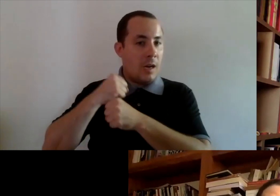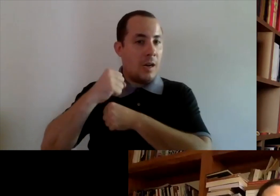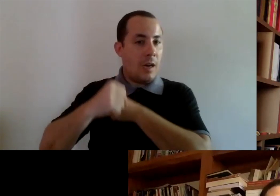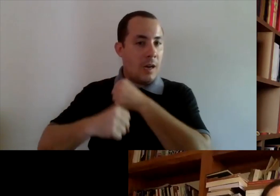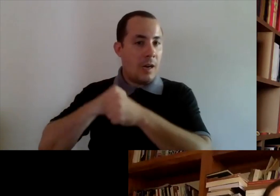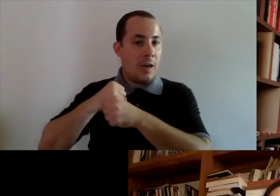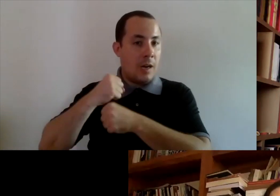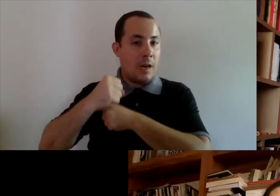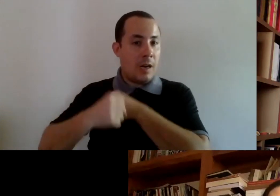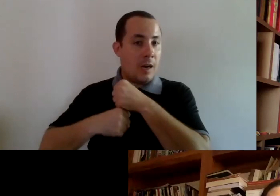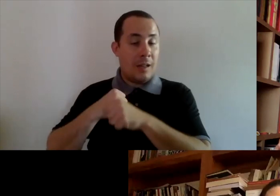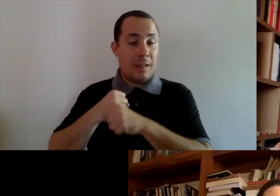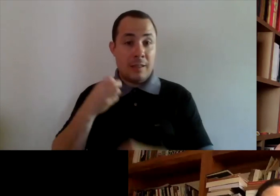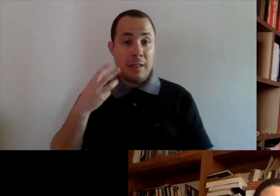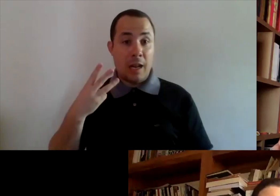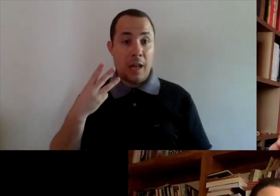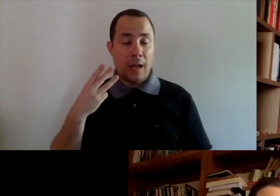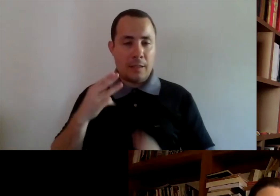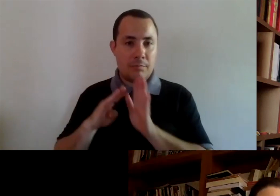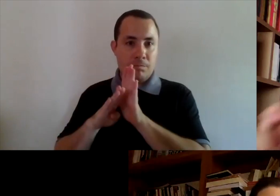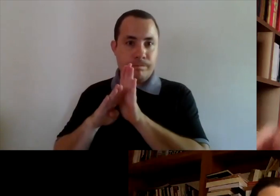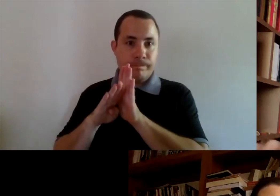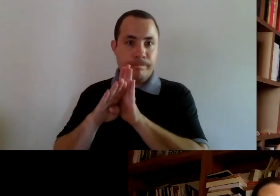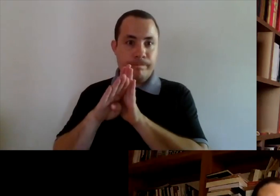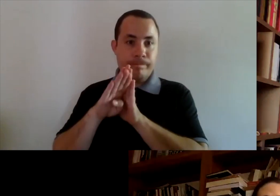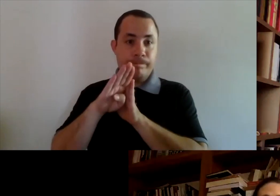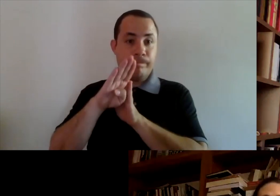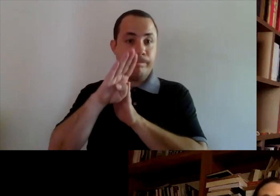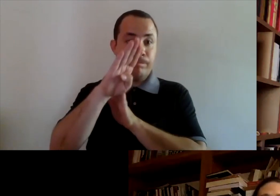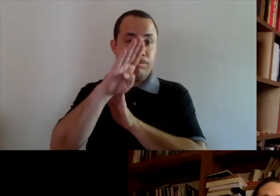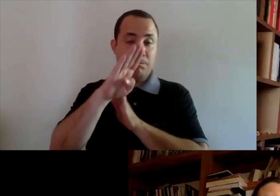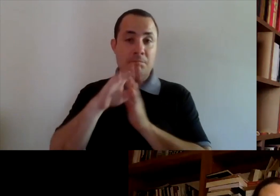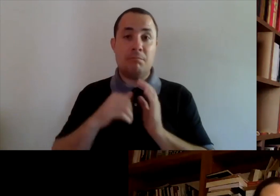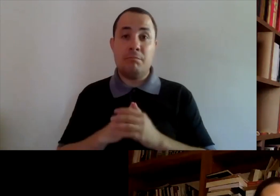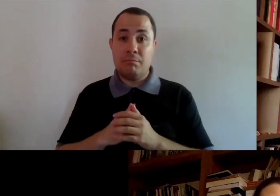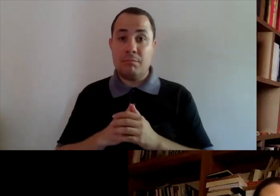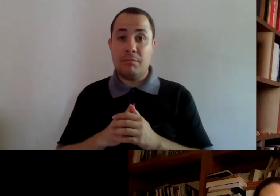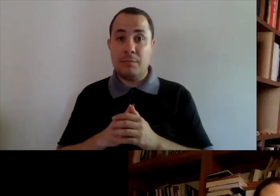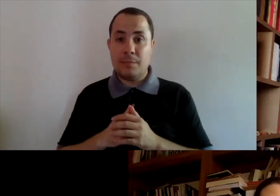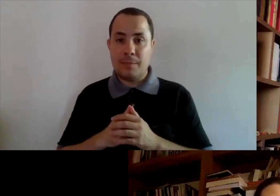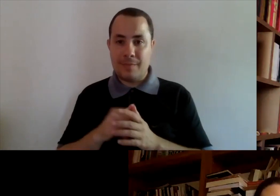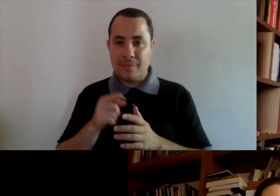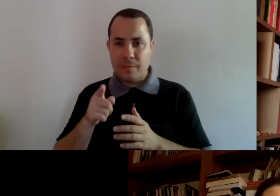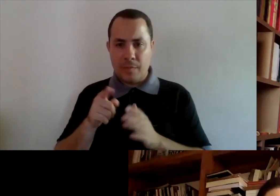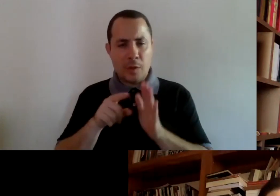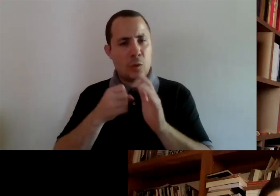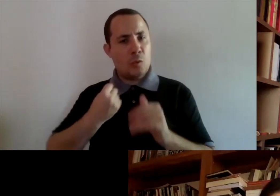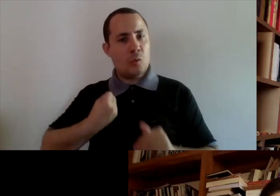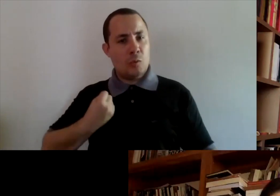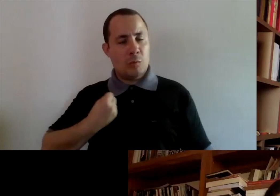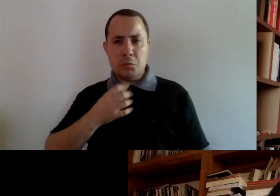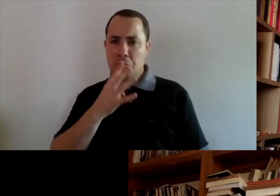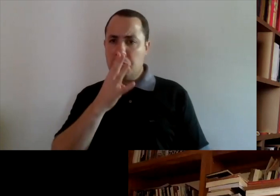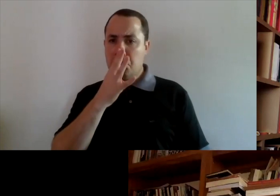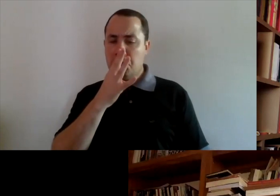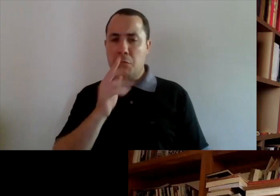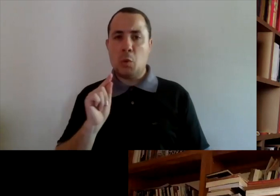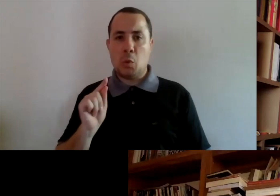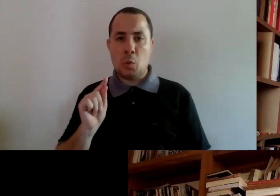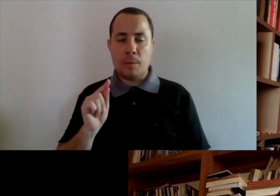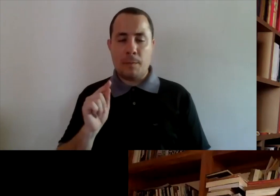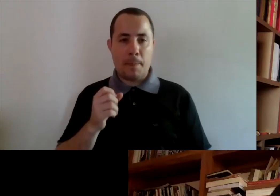nos últimos anos, né? Então, e dentro desse número tem uma curiosidade também. No